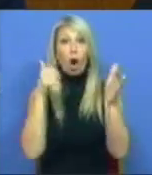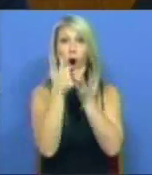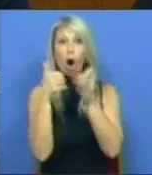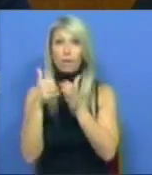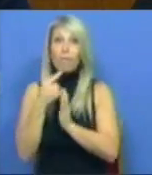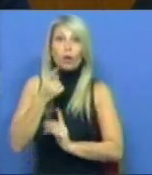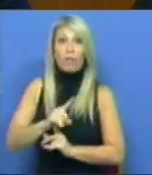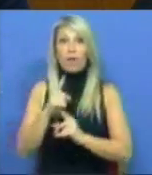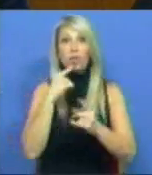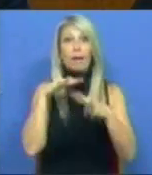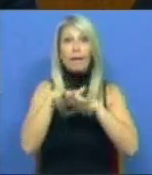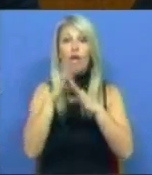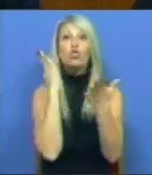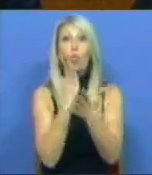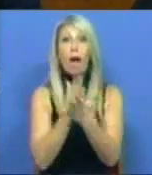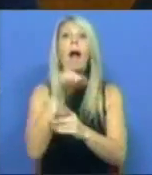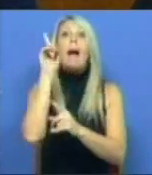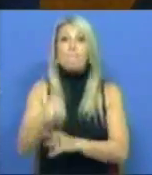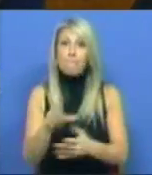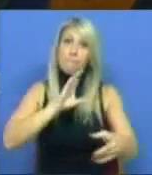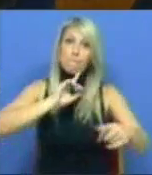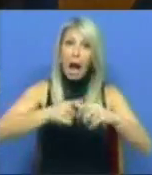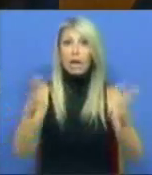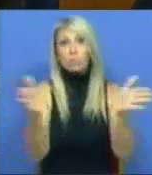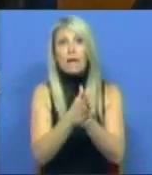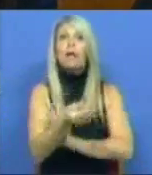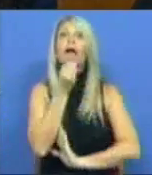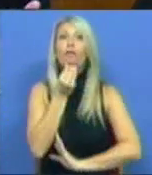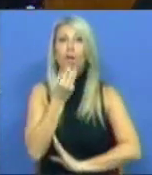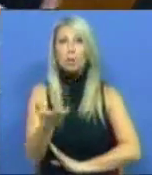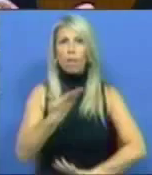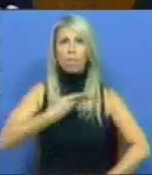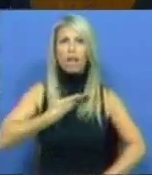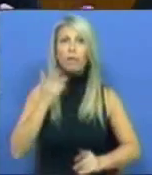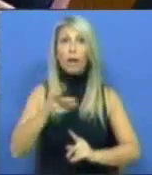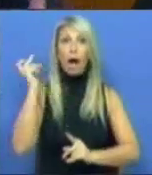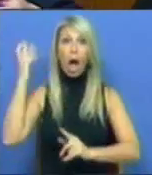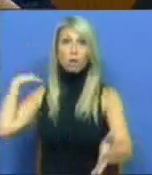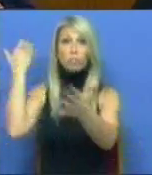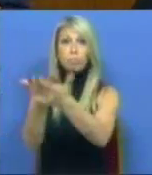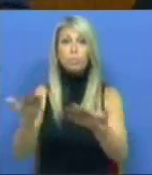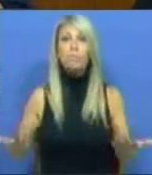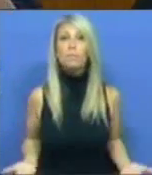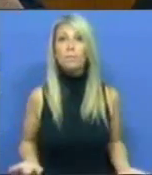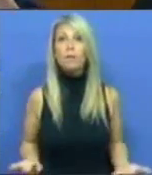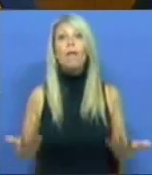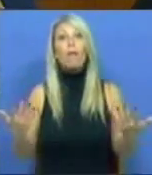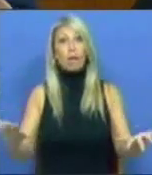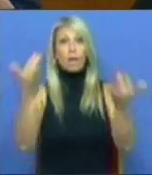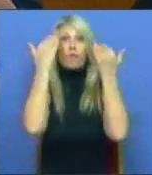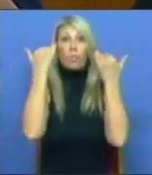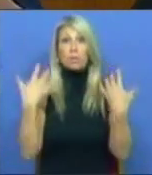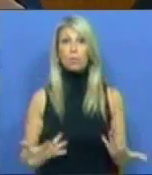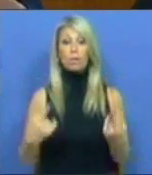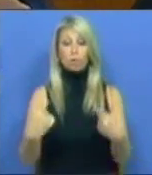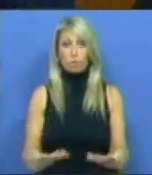escolar e mais as refeições escolares que estão em dívida e que estão em dívida de anos anteriores. E, portanto, aquilo que começamos a ter são notícias de